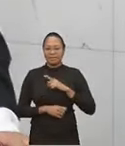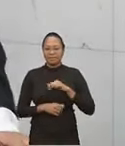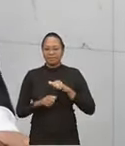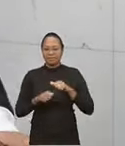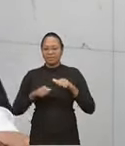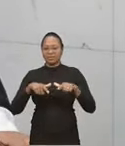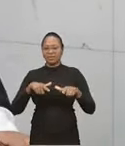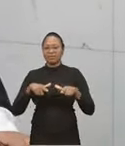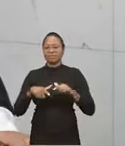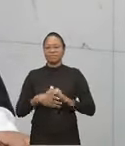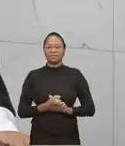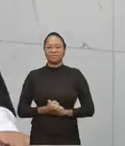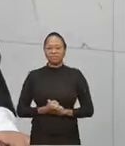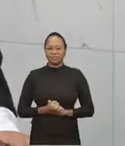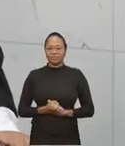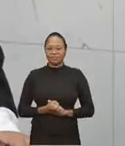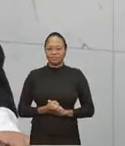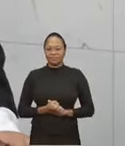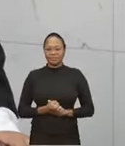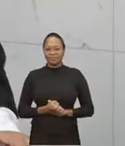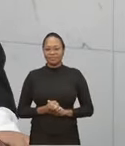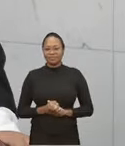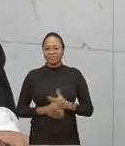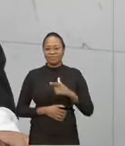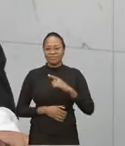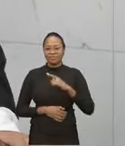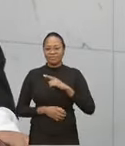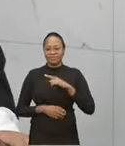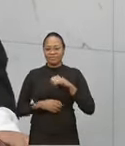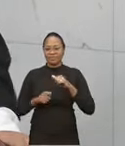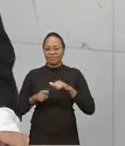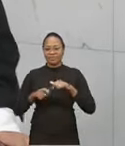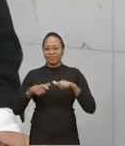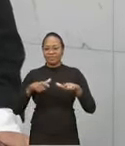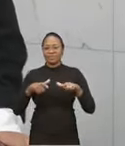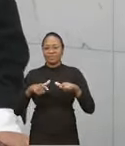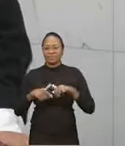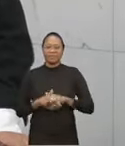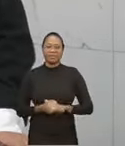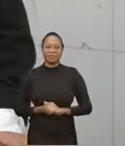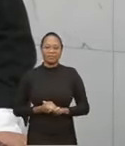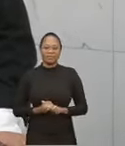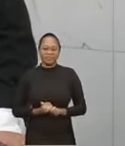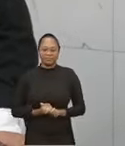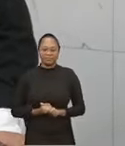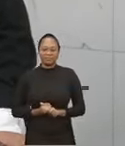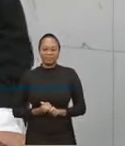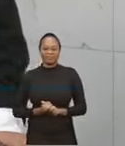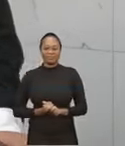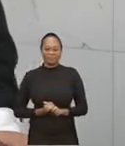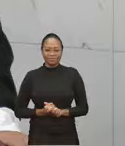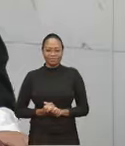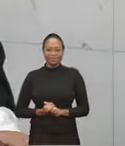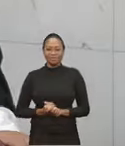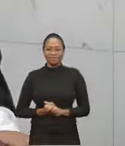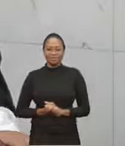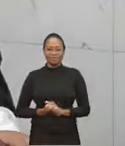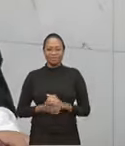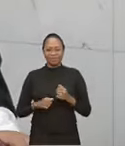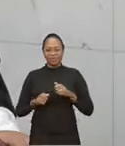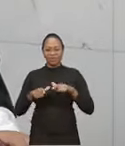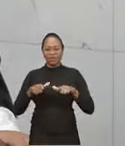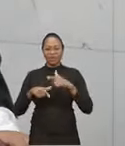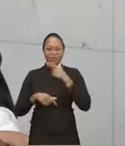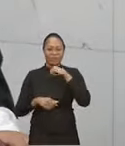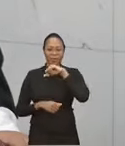atitude nobre, que teve uma atitude do tamanho desse mundo, uma atitude de um grande pai,